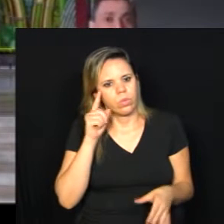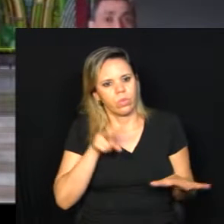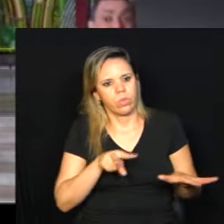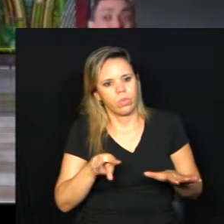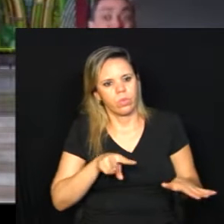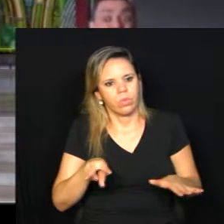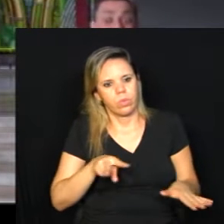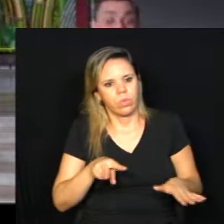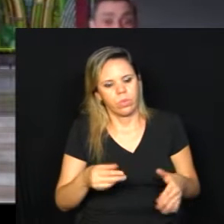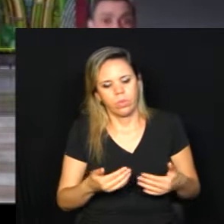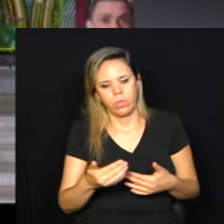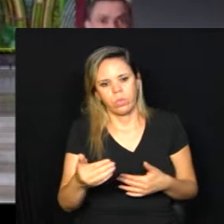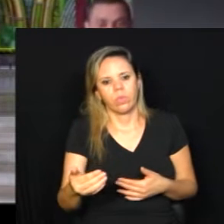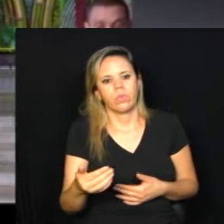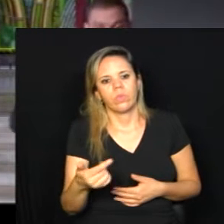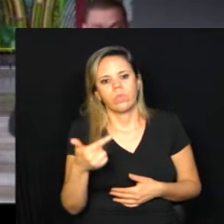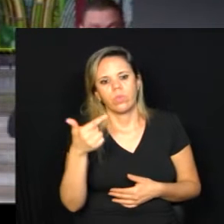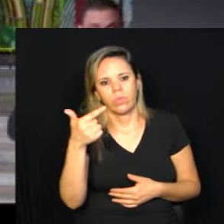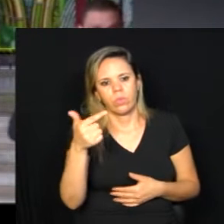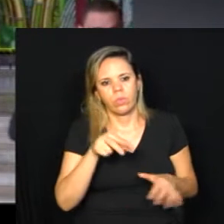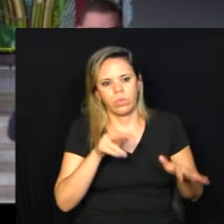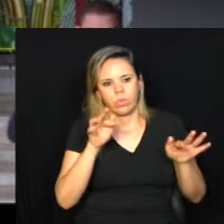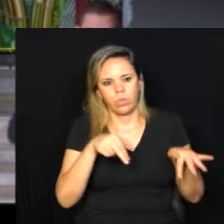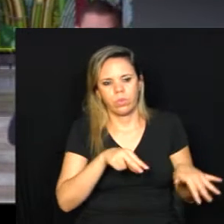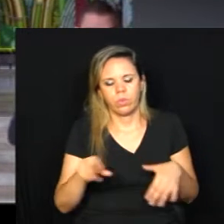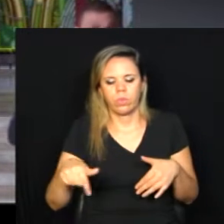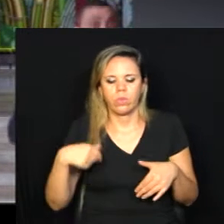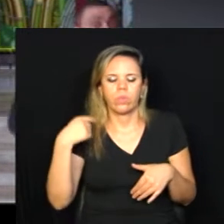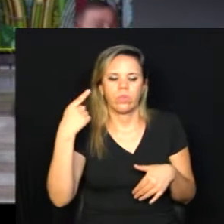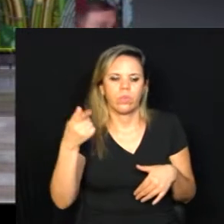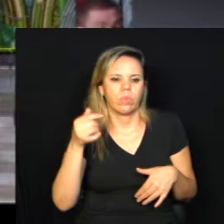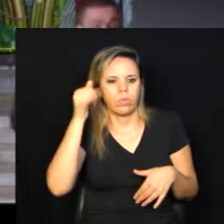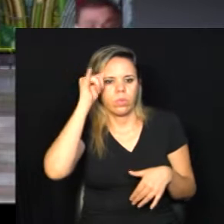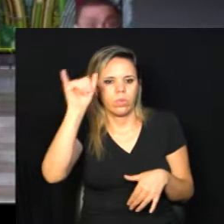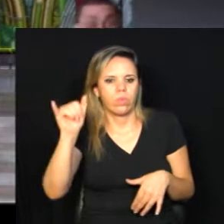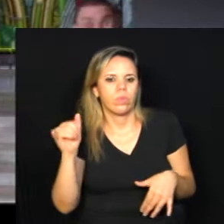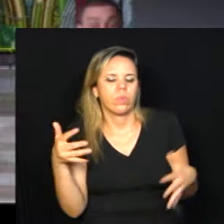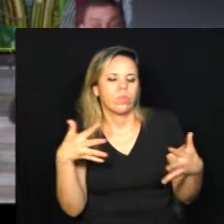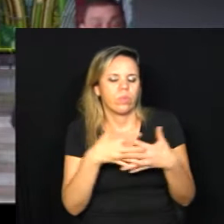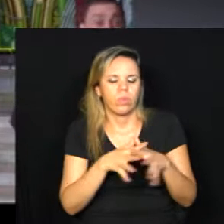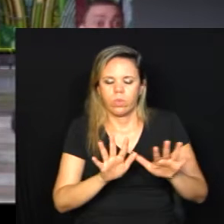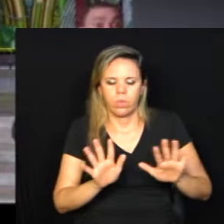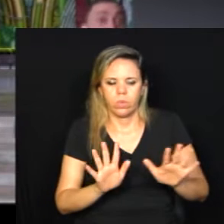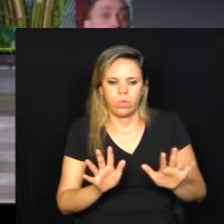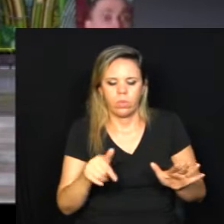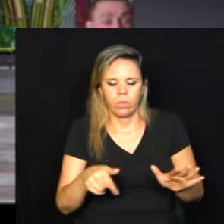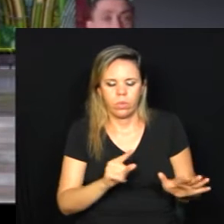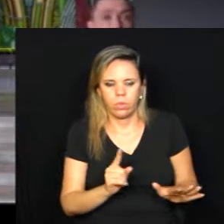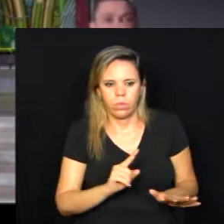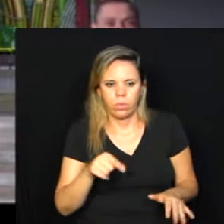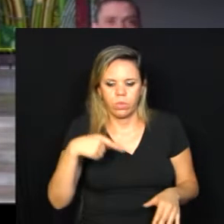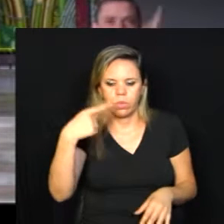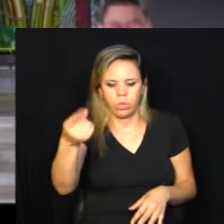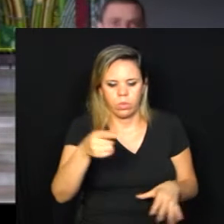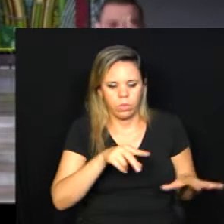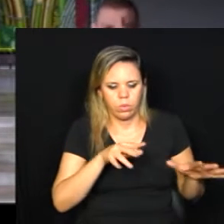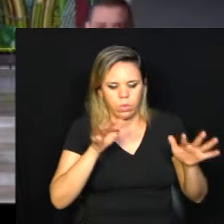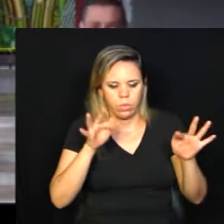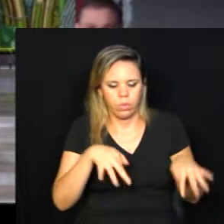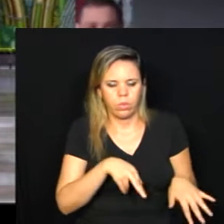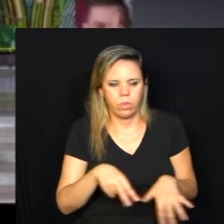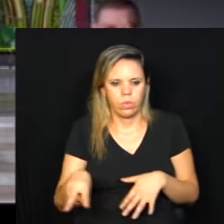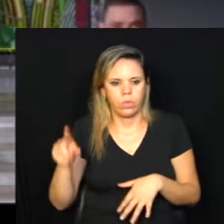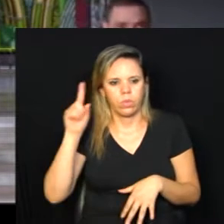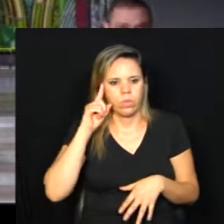semana. E nos próximos 2 fins de semana, não esse, para evitarmos mal entendido novamente, não esse, no fim de semana do